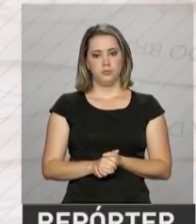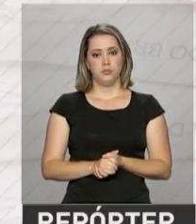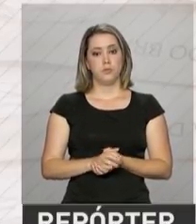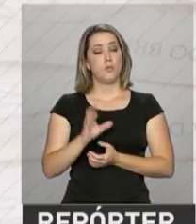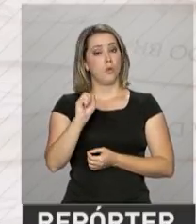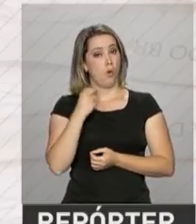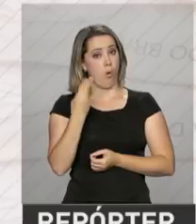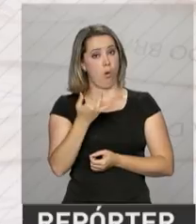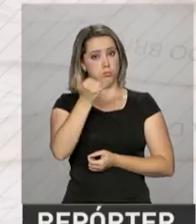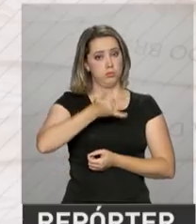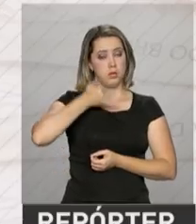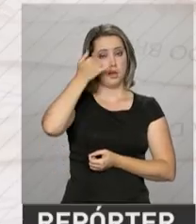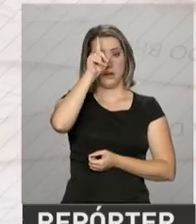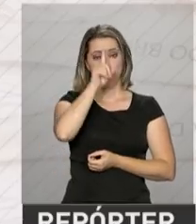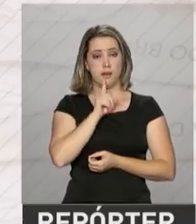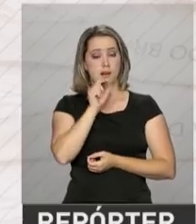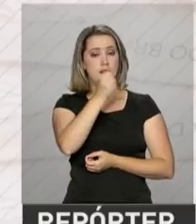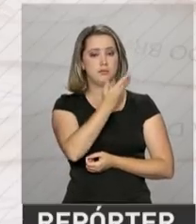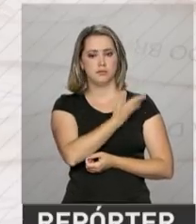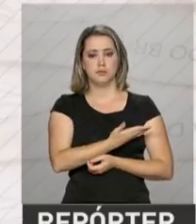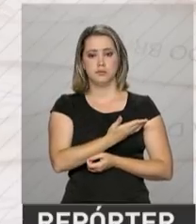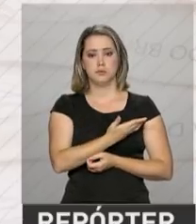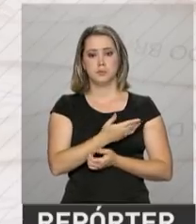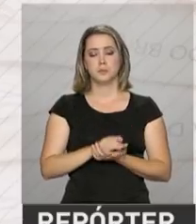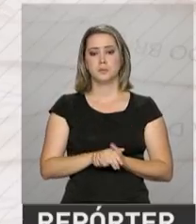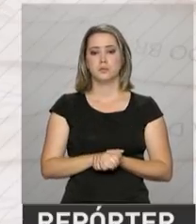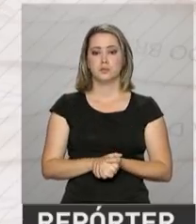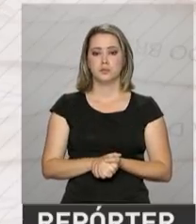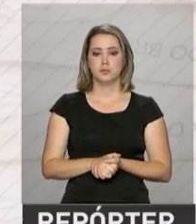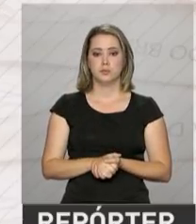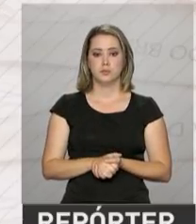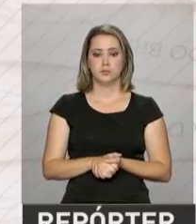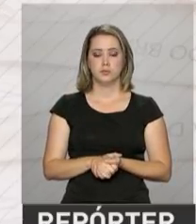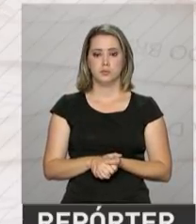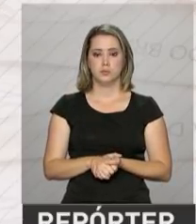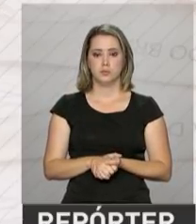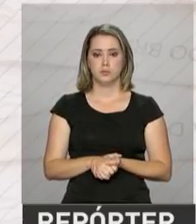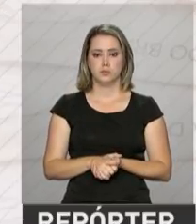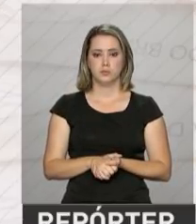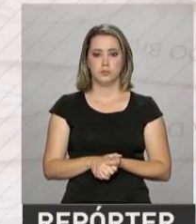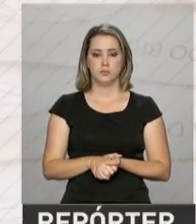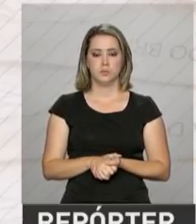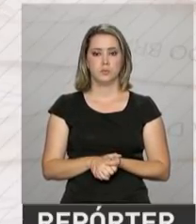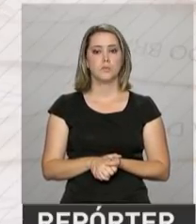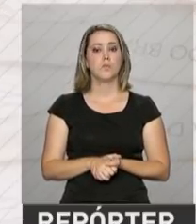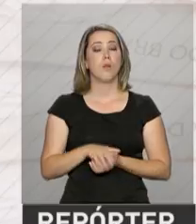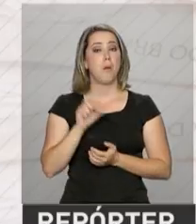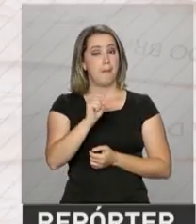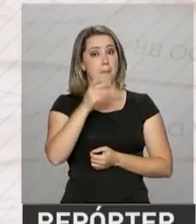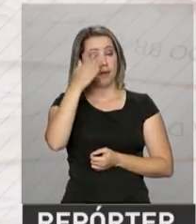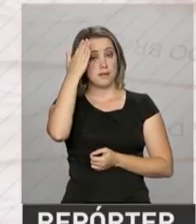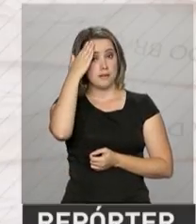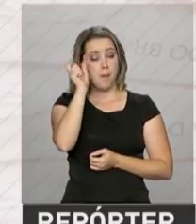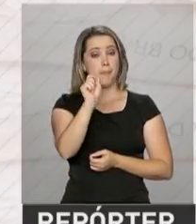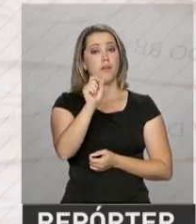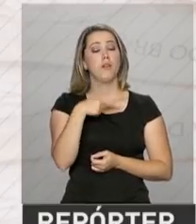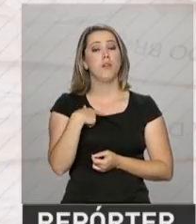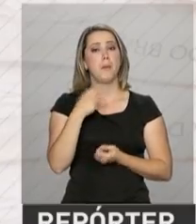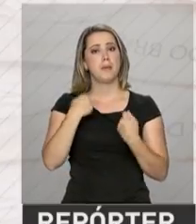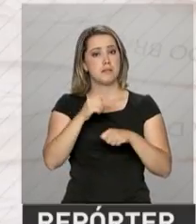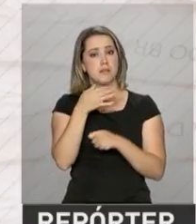www.caixa.gov.br/contas-inativas ou ligue de graça para o saque no telefone 0800 726 2017. Para fazer a consulta, é